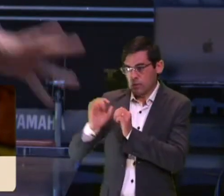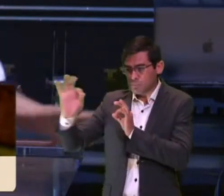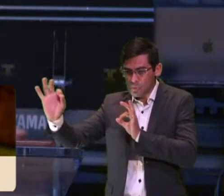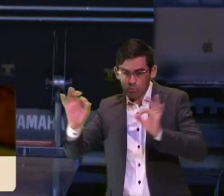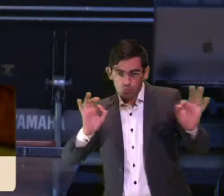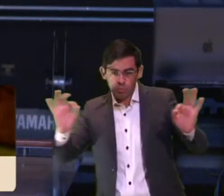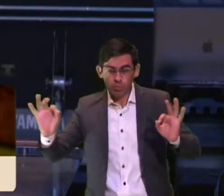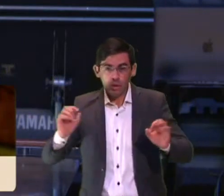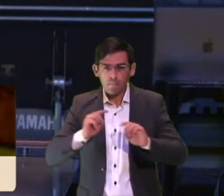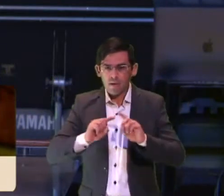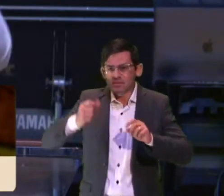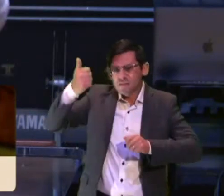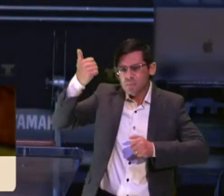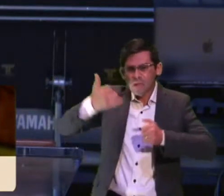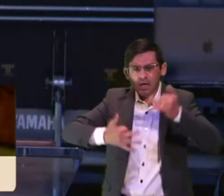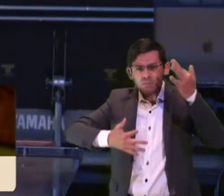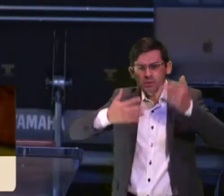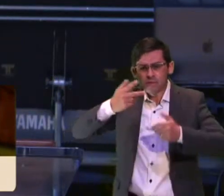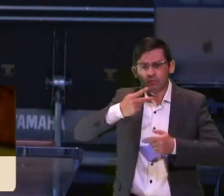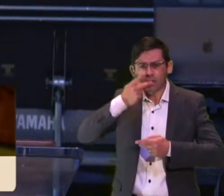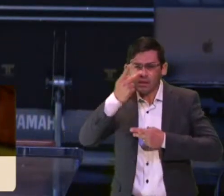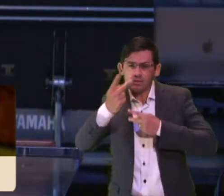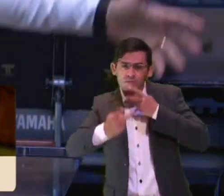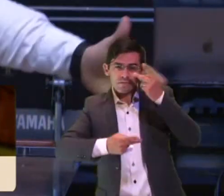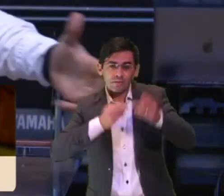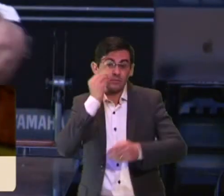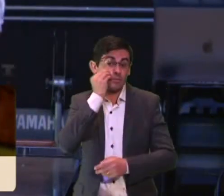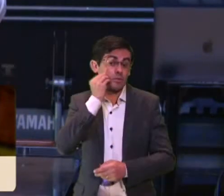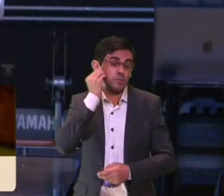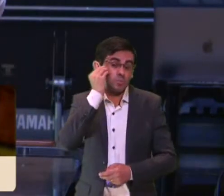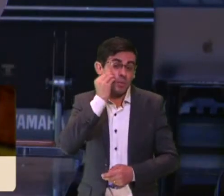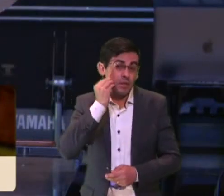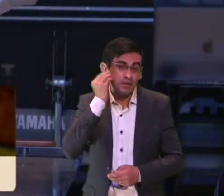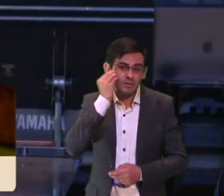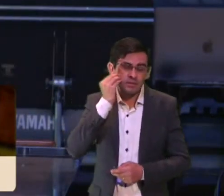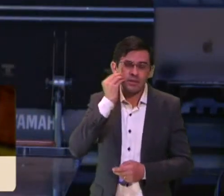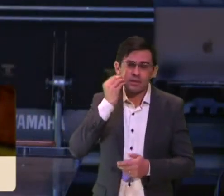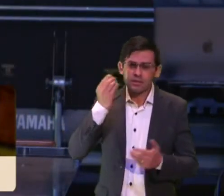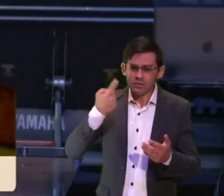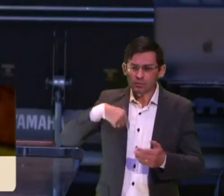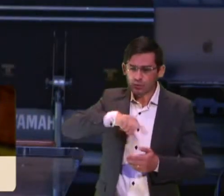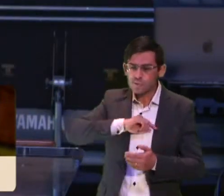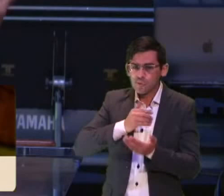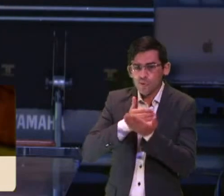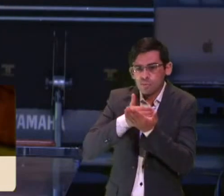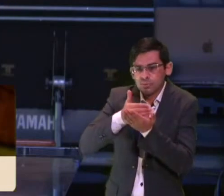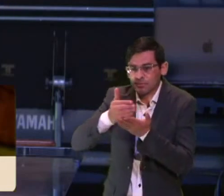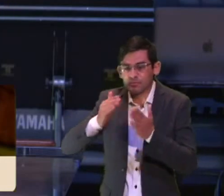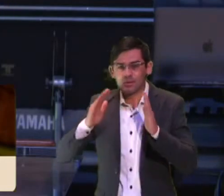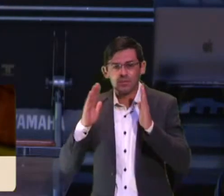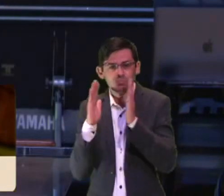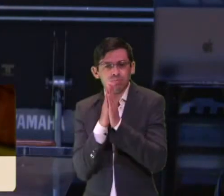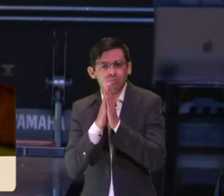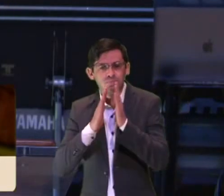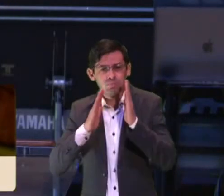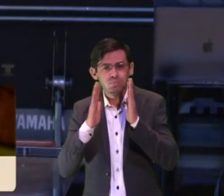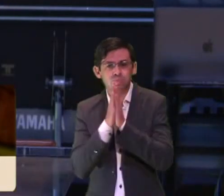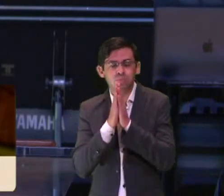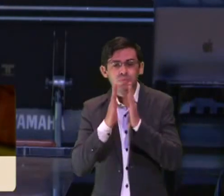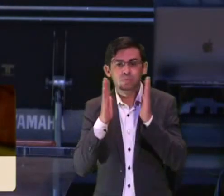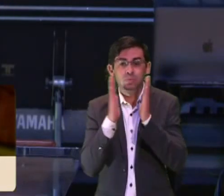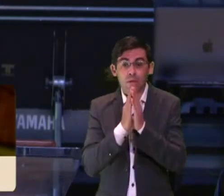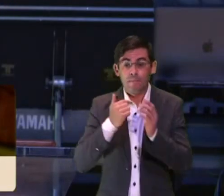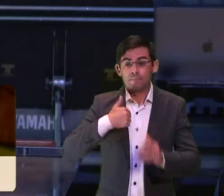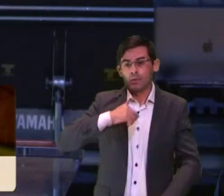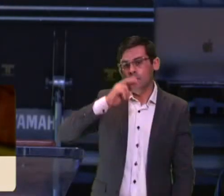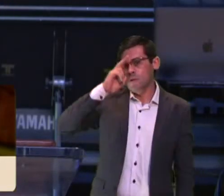contando histórias. E o papo foi ficando gostoso. E de repente a gente falou, vamos orar, tá tão bom falar dessas coisas. E eu